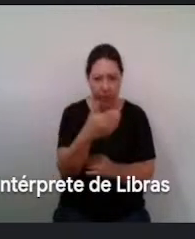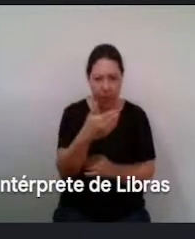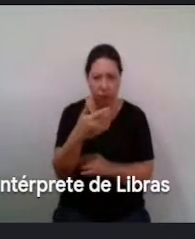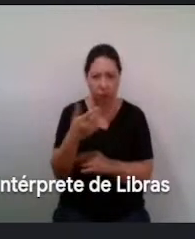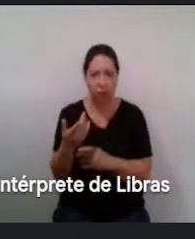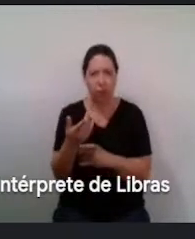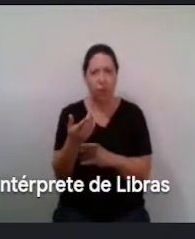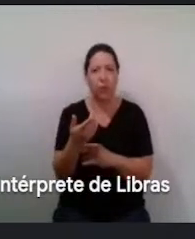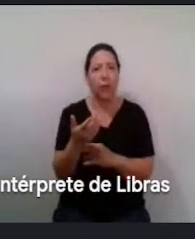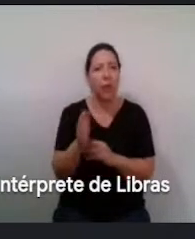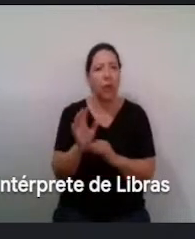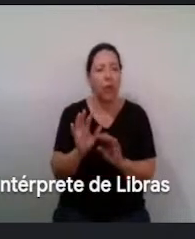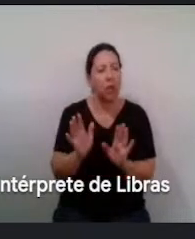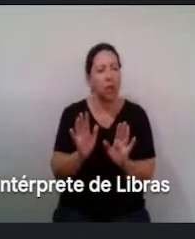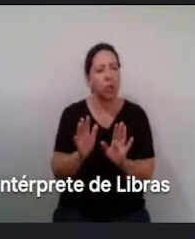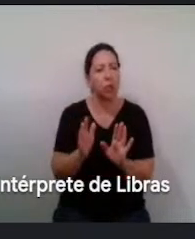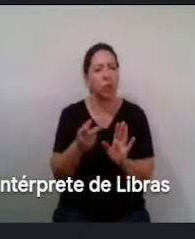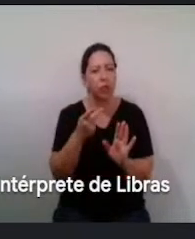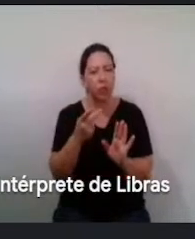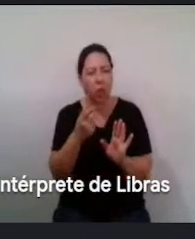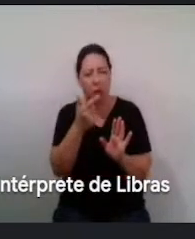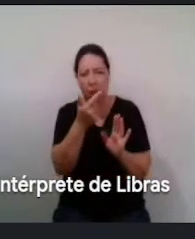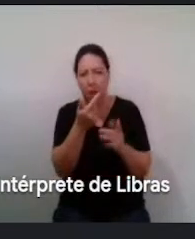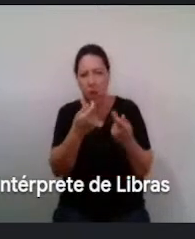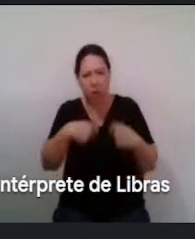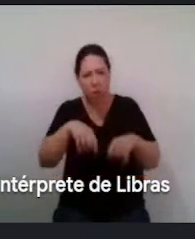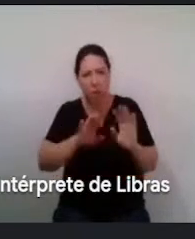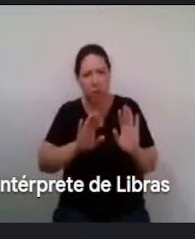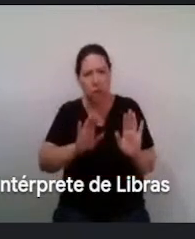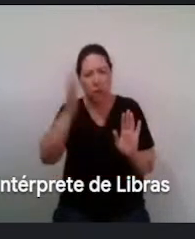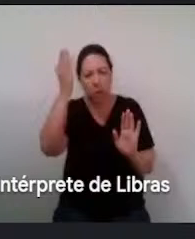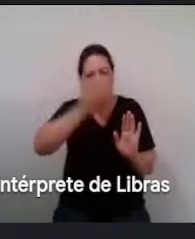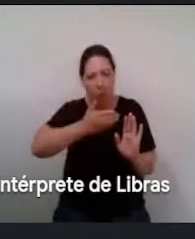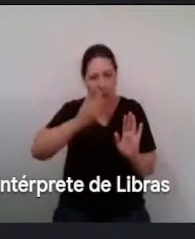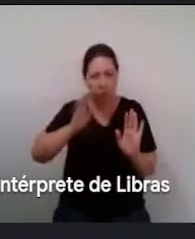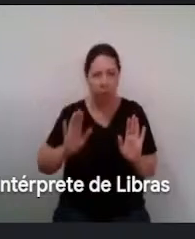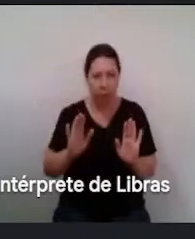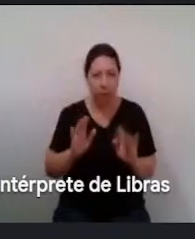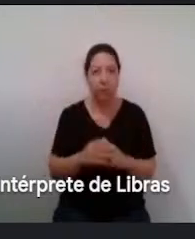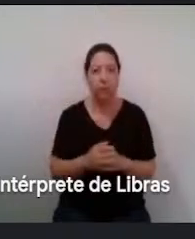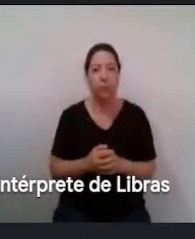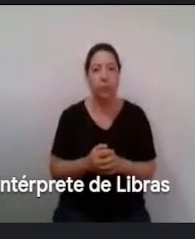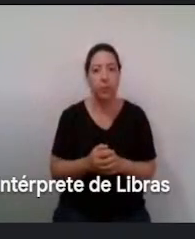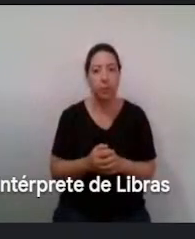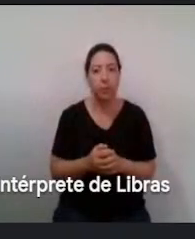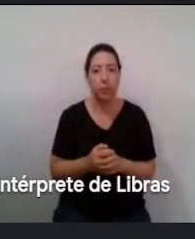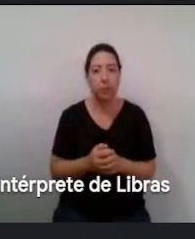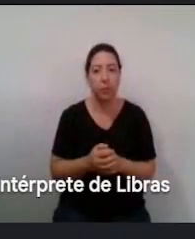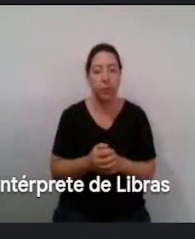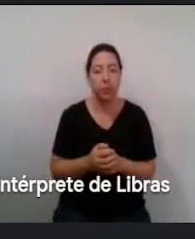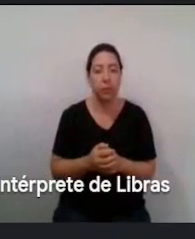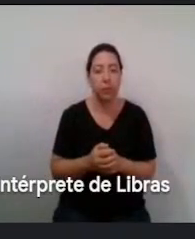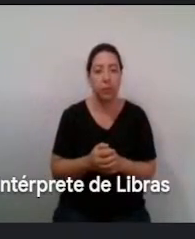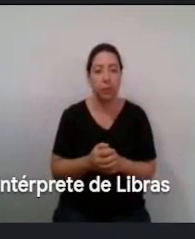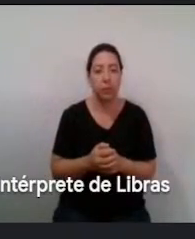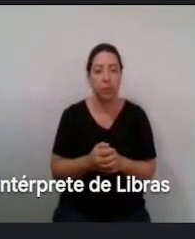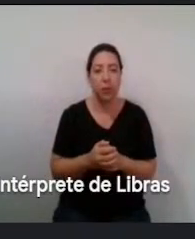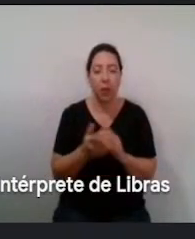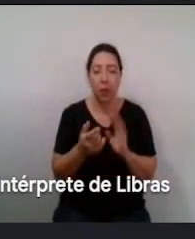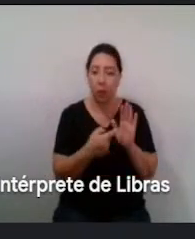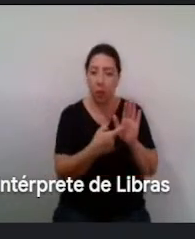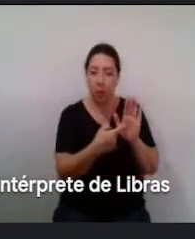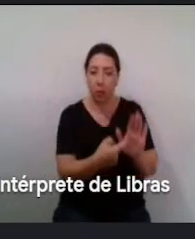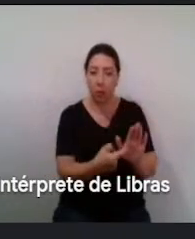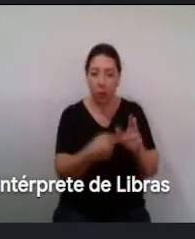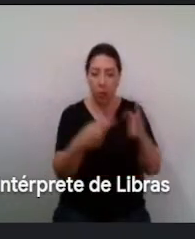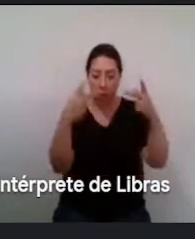e incontestes, a veracidade de suas alegações. Que destaca o parágrafo 1 do artigo 18 da